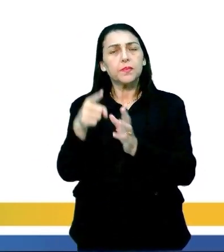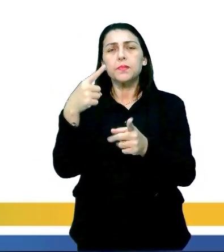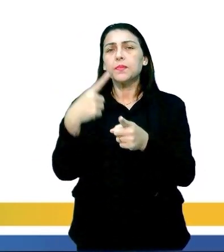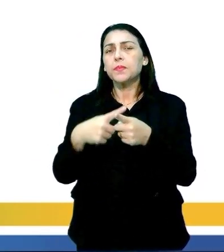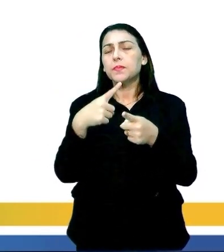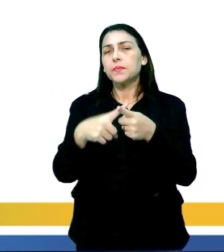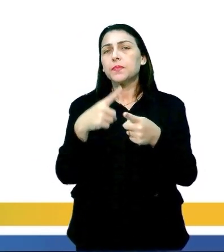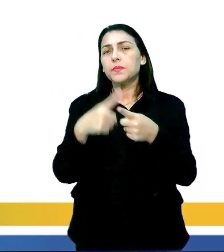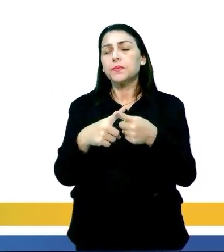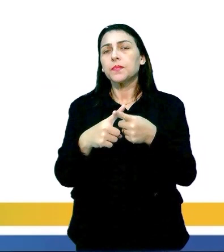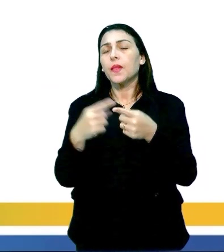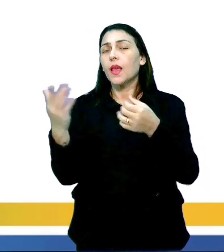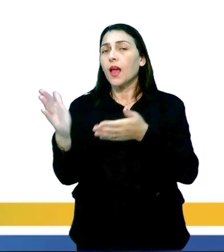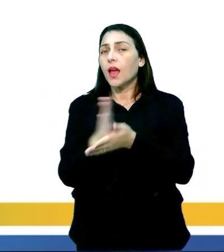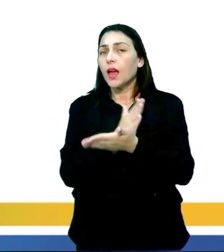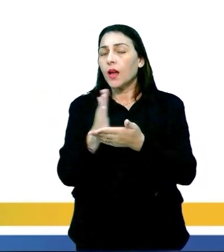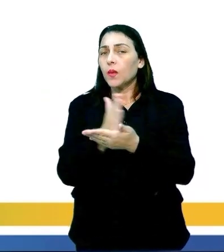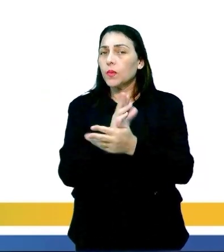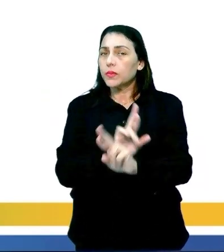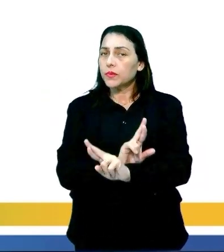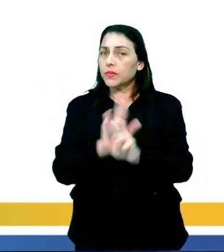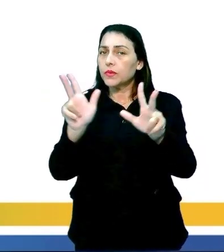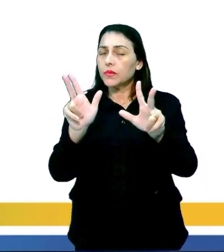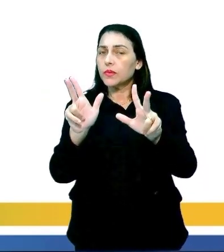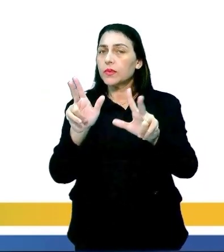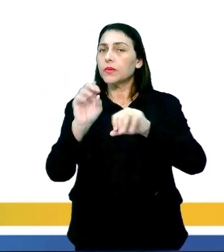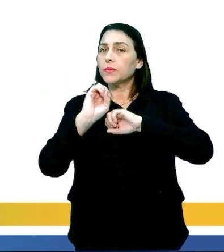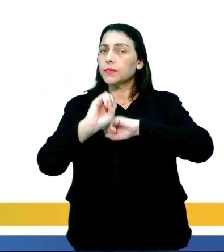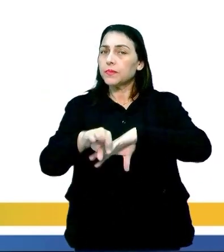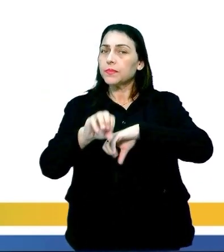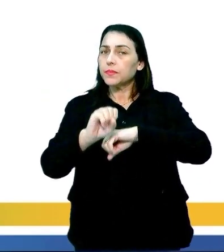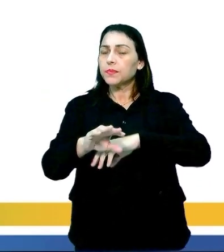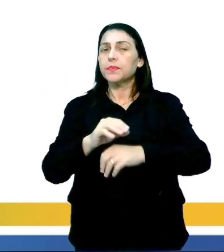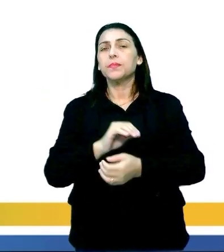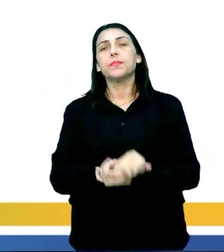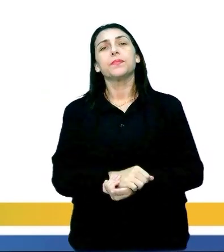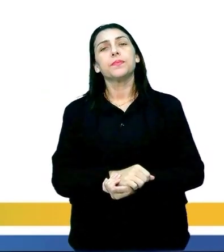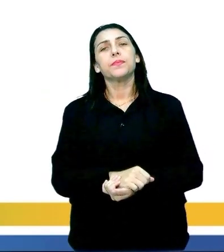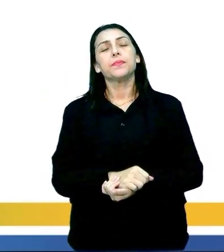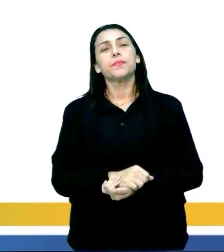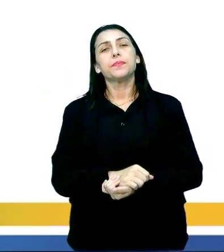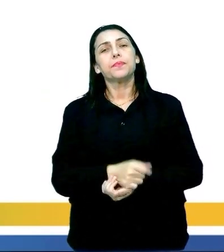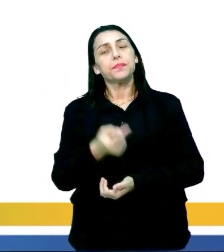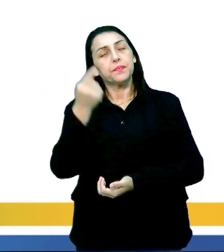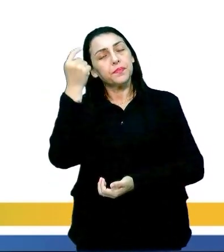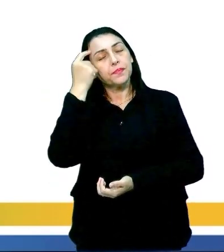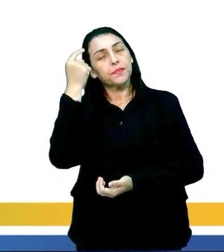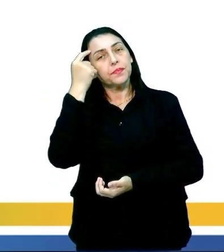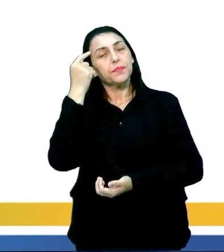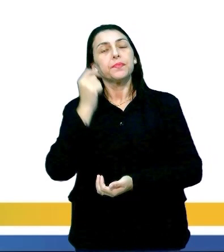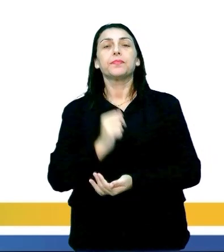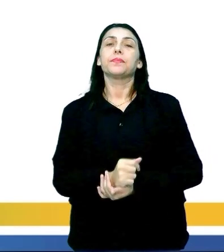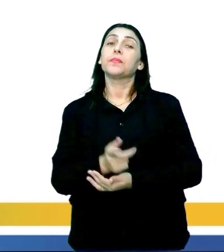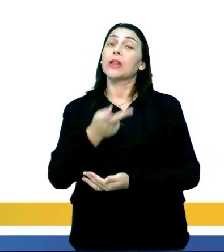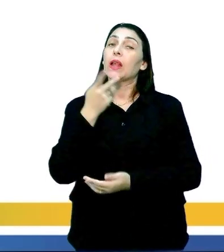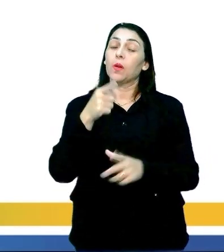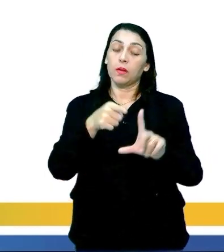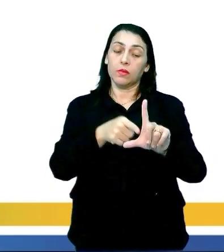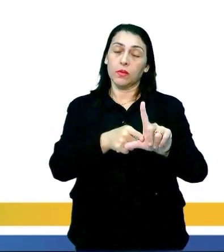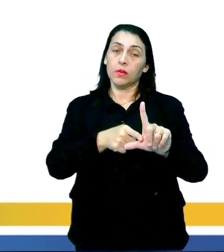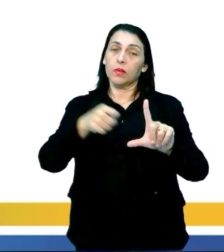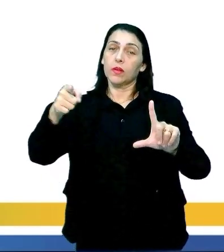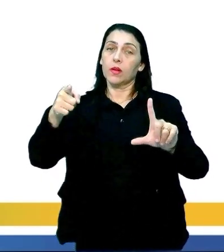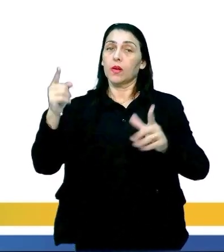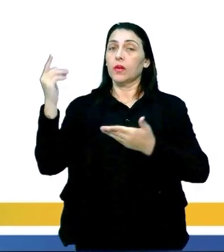gente vai trabalhar algumas coisas diferentes. Então vamos lá. Ele falou o quê? Do gráfico